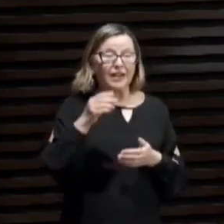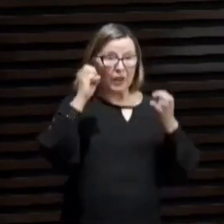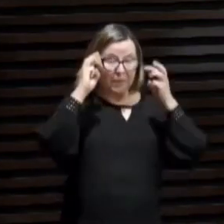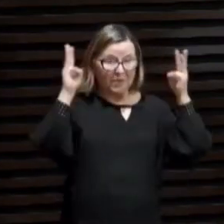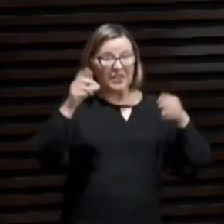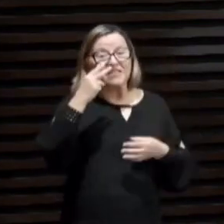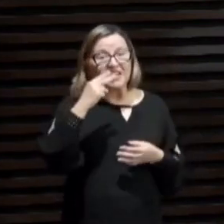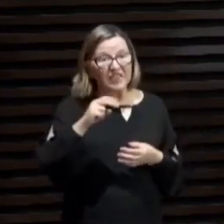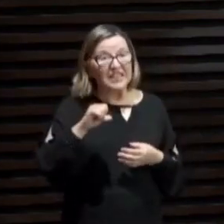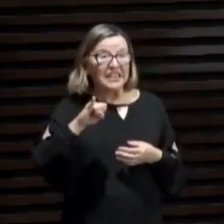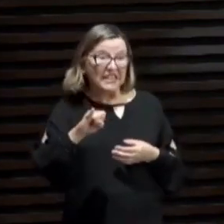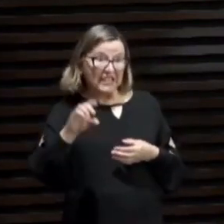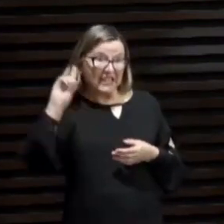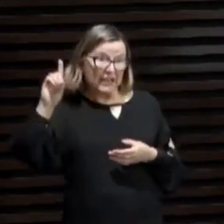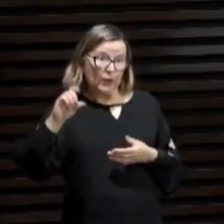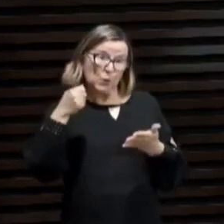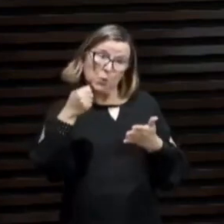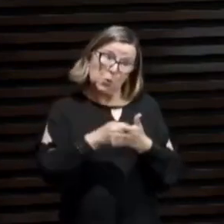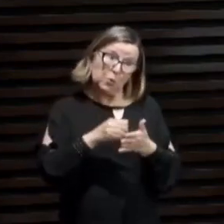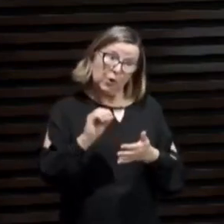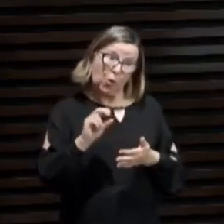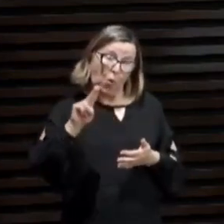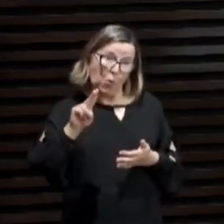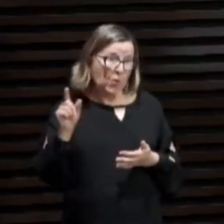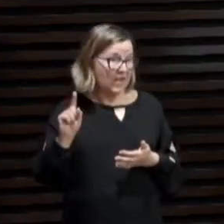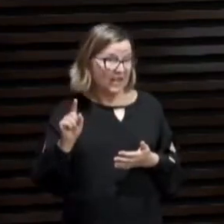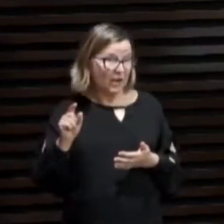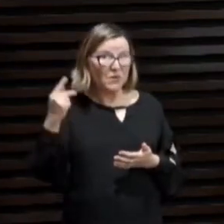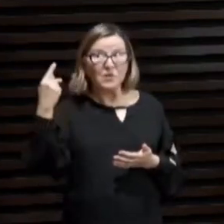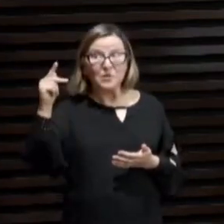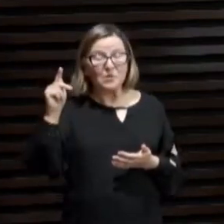Eu vejo isso daqui, eu me lembro quando Deus disse para Abraão